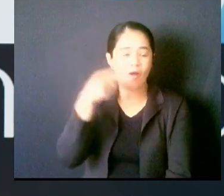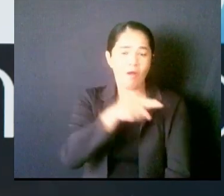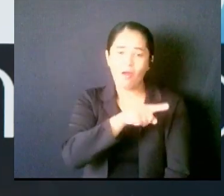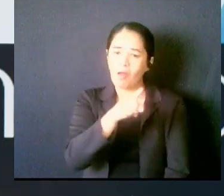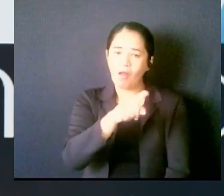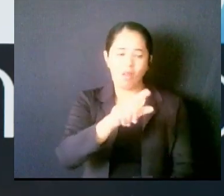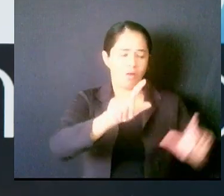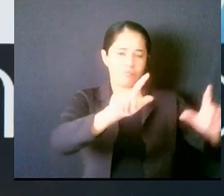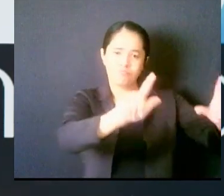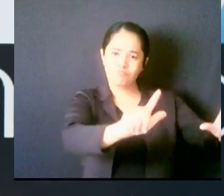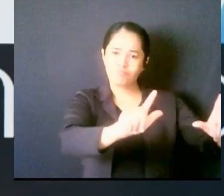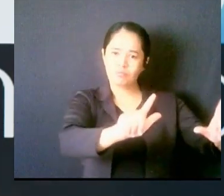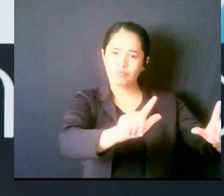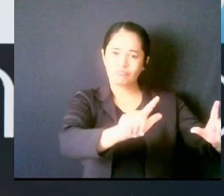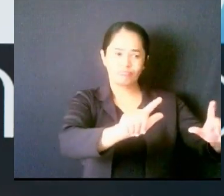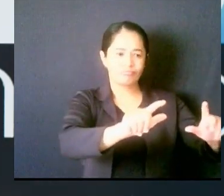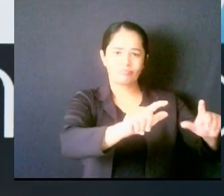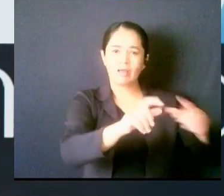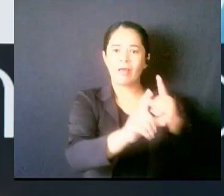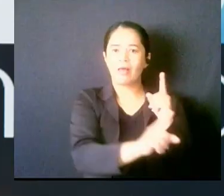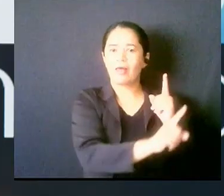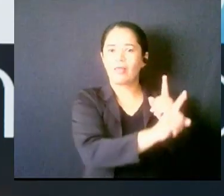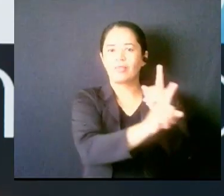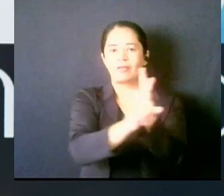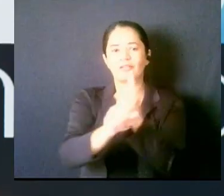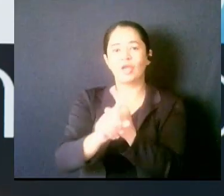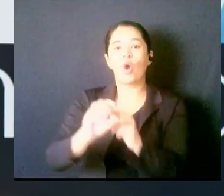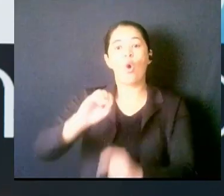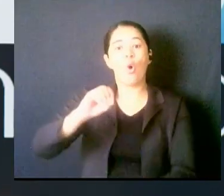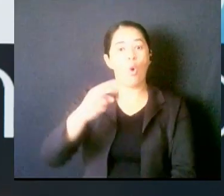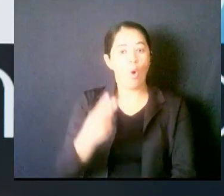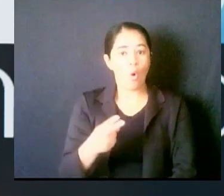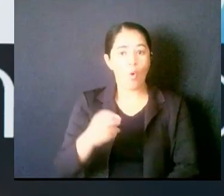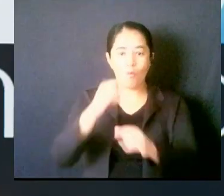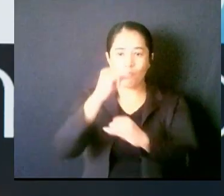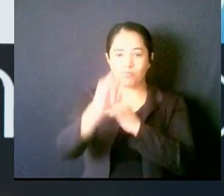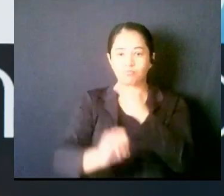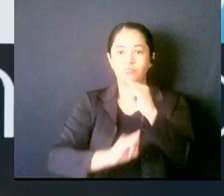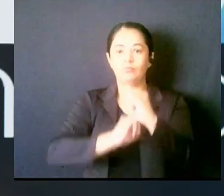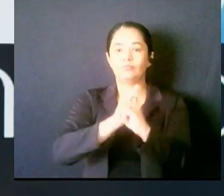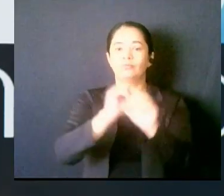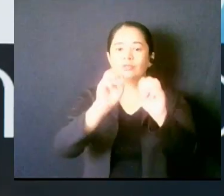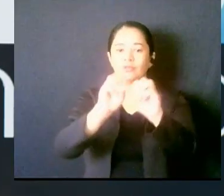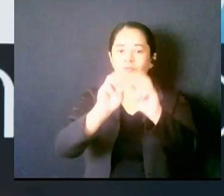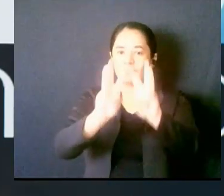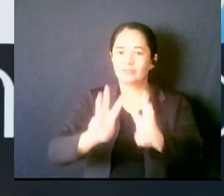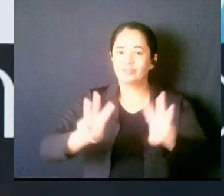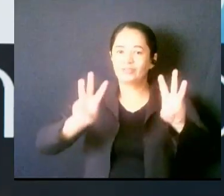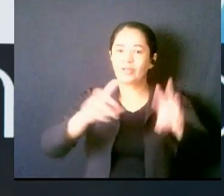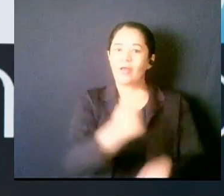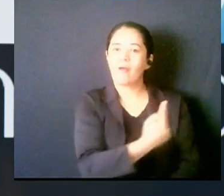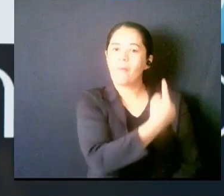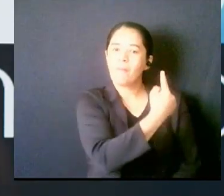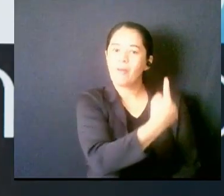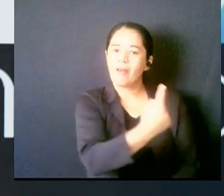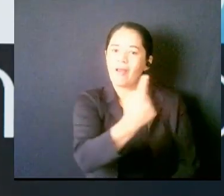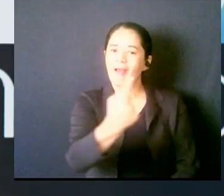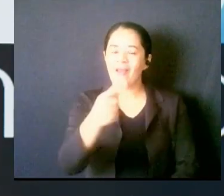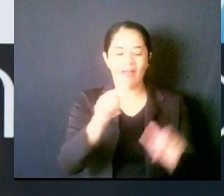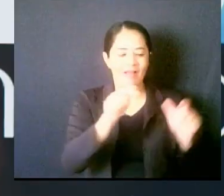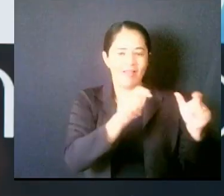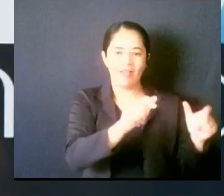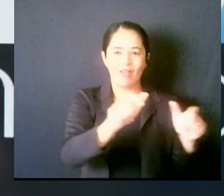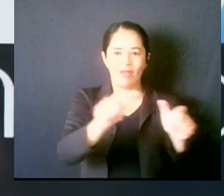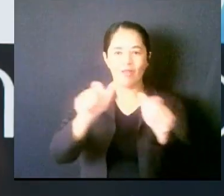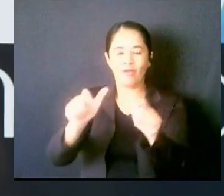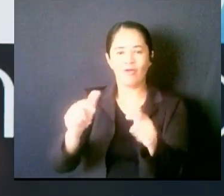ou totem de atendimento, ou através da internet no site de cada local. Então, você tem previsão do